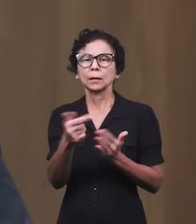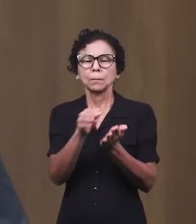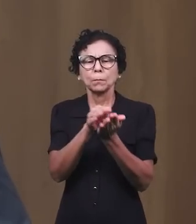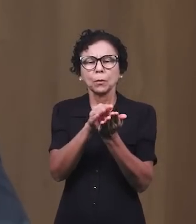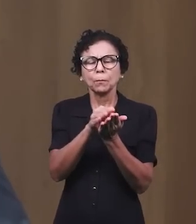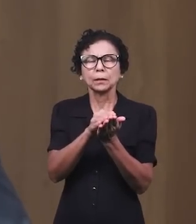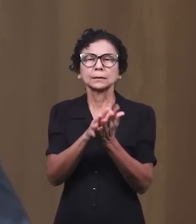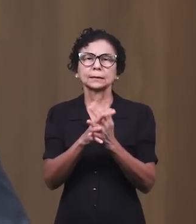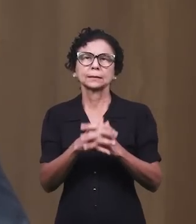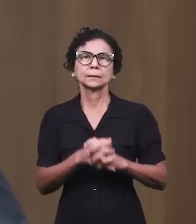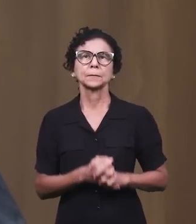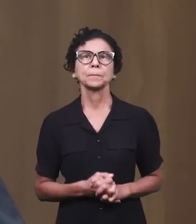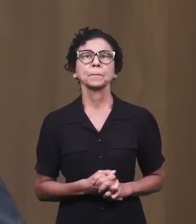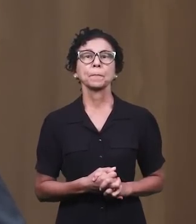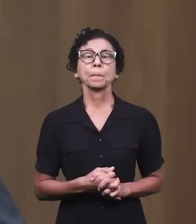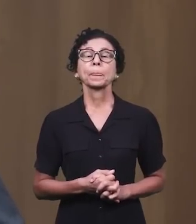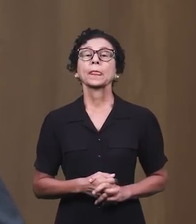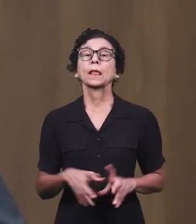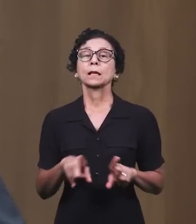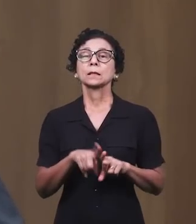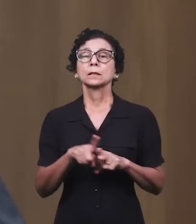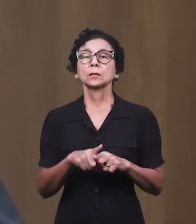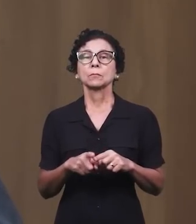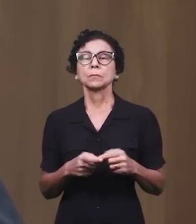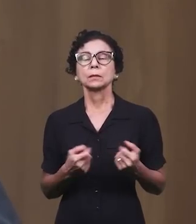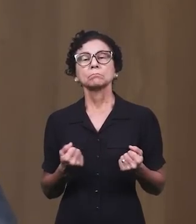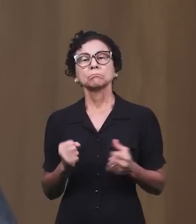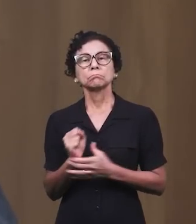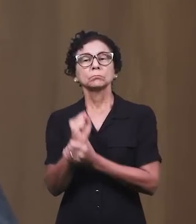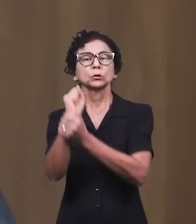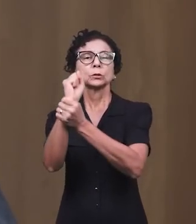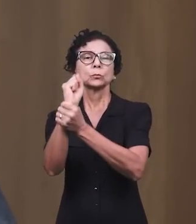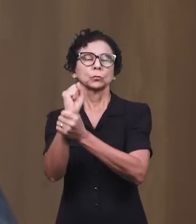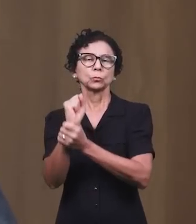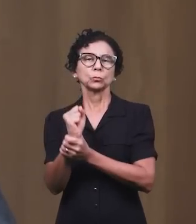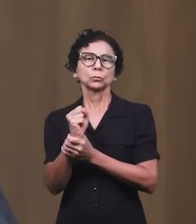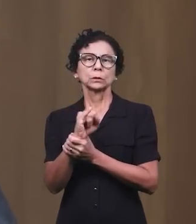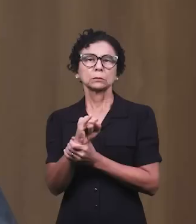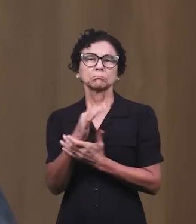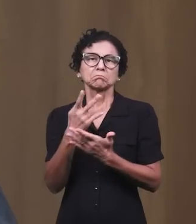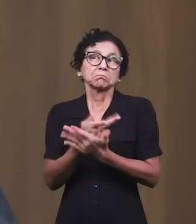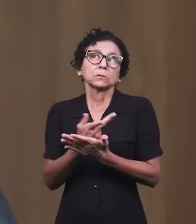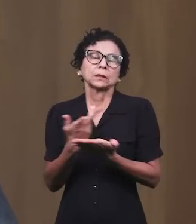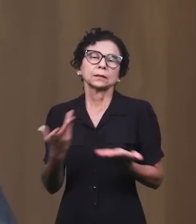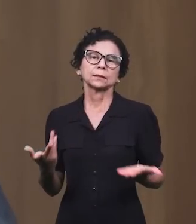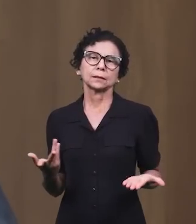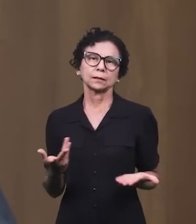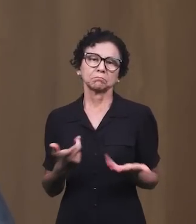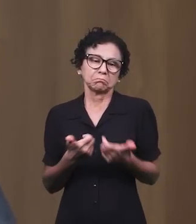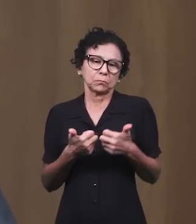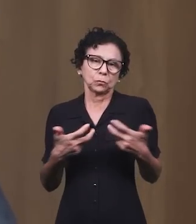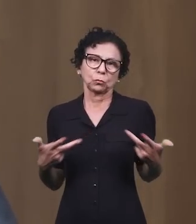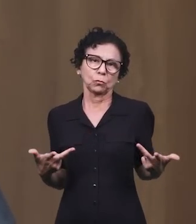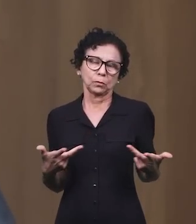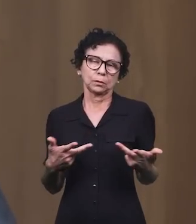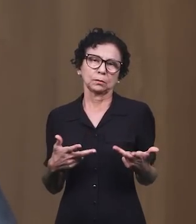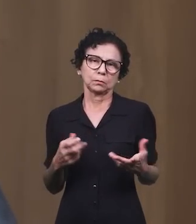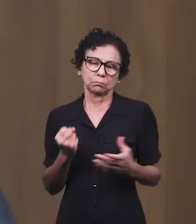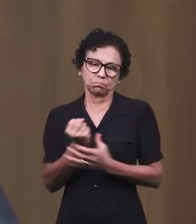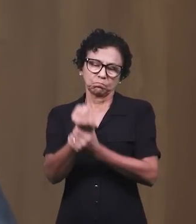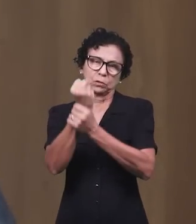vários desses investimentos ainda possui seguro. E se acontecer alguma coisa, aquele dinheiro está assegurado pelo fundo